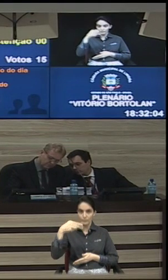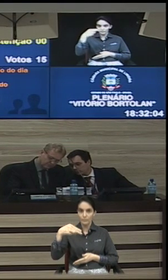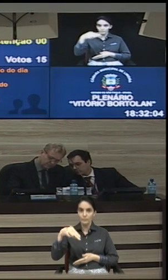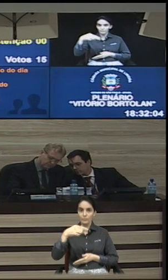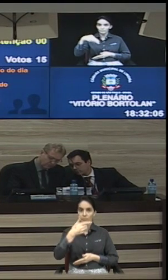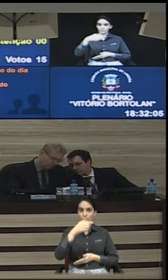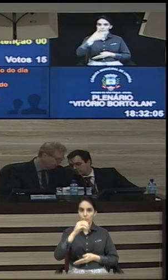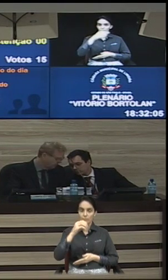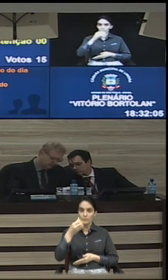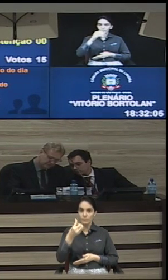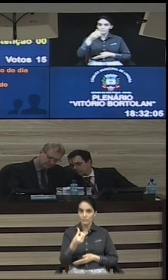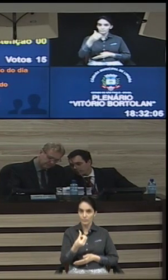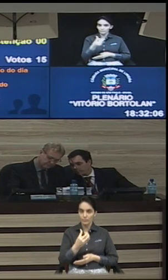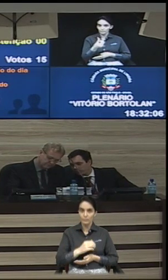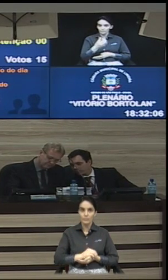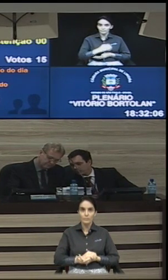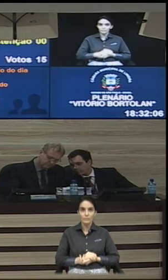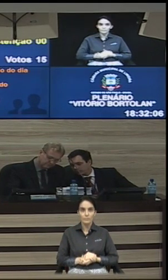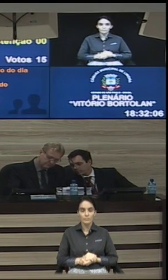28/11/2016.